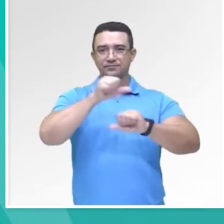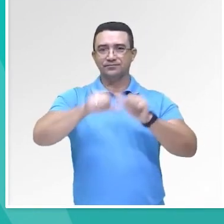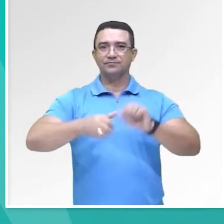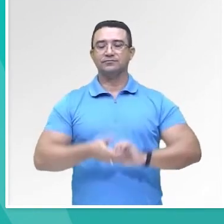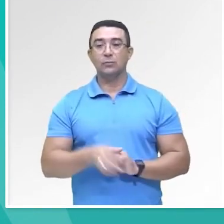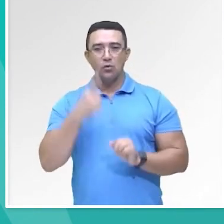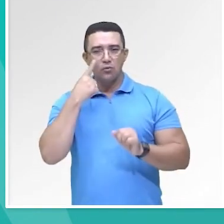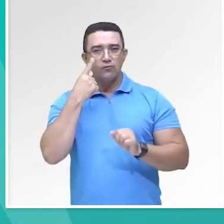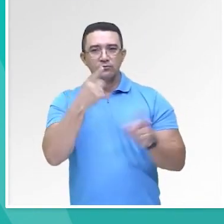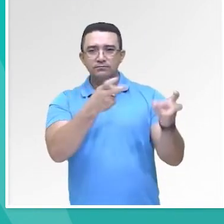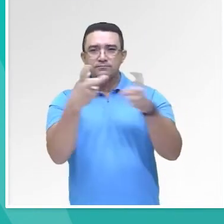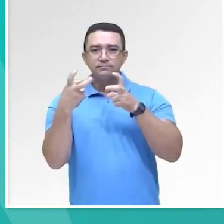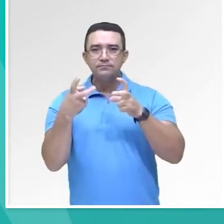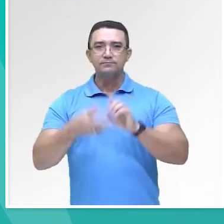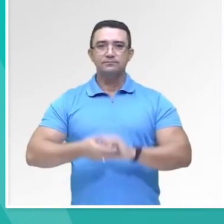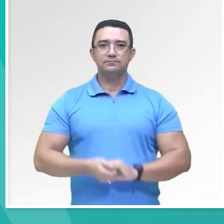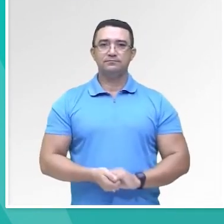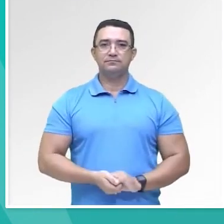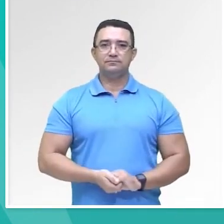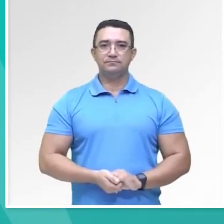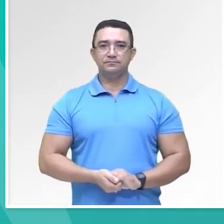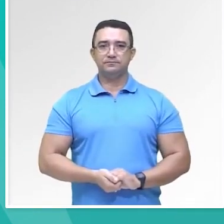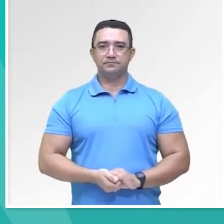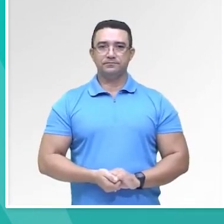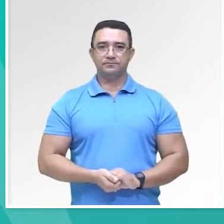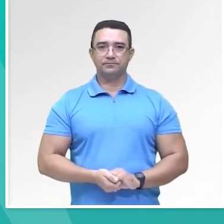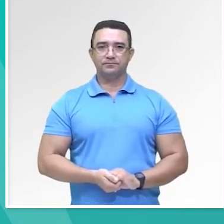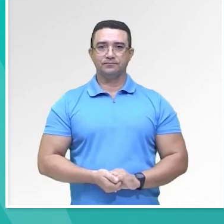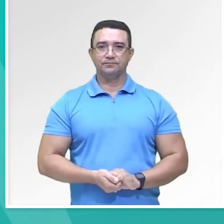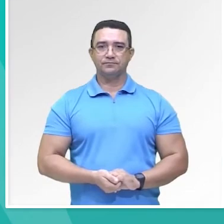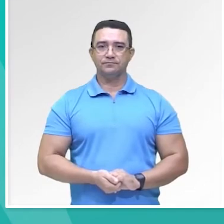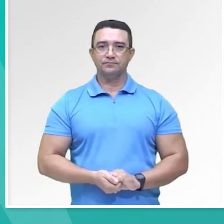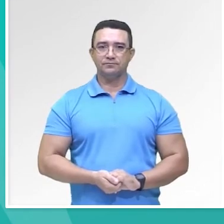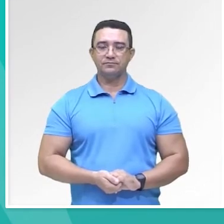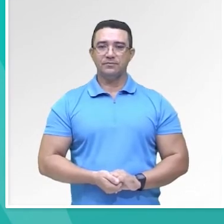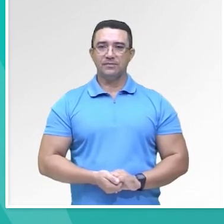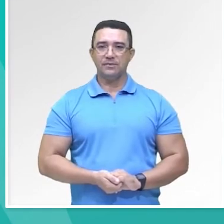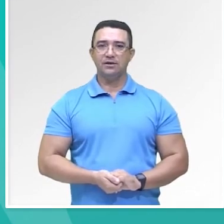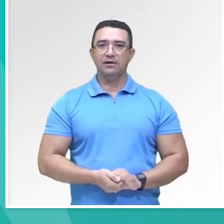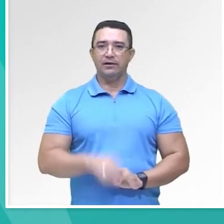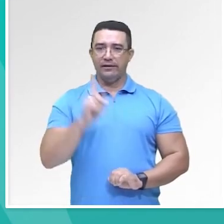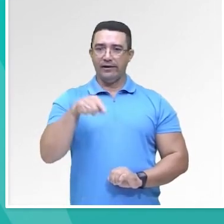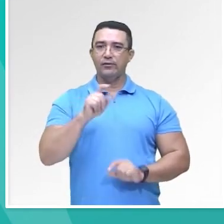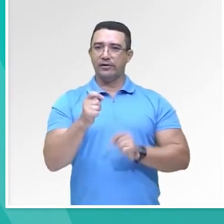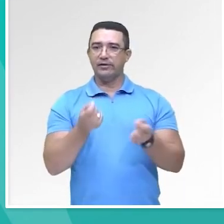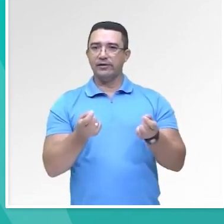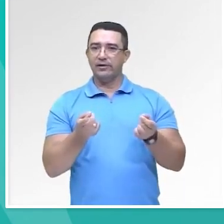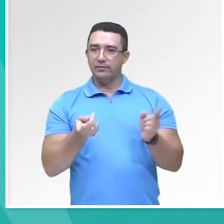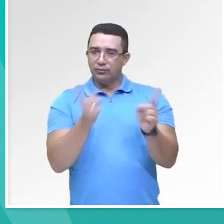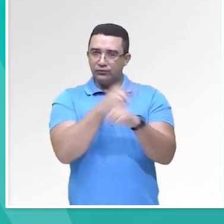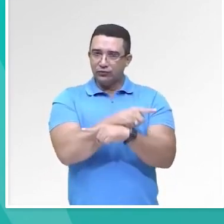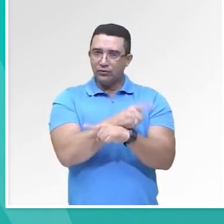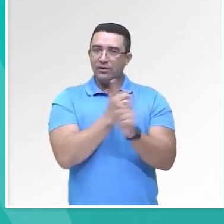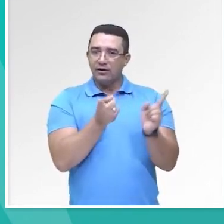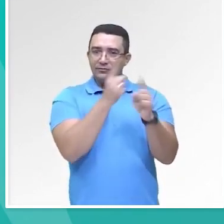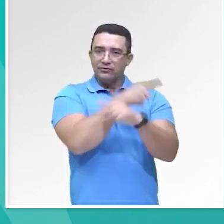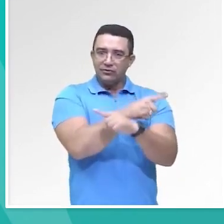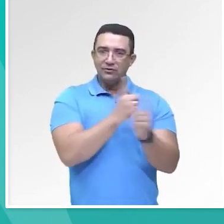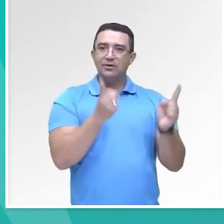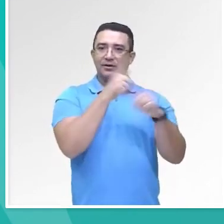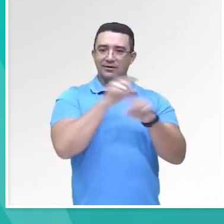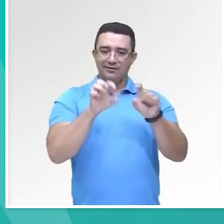o parceiro que vai ter que continuar a corrida. Então, leva esse nome por conta desse revezamento em relação ao